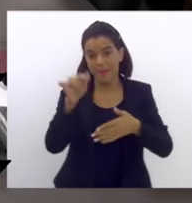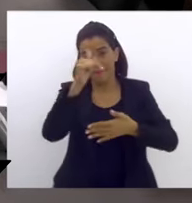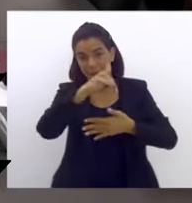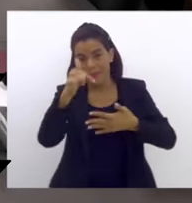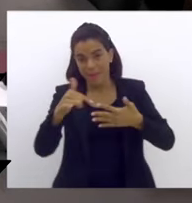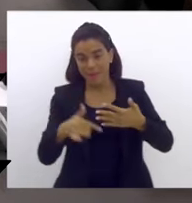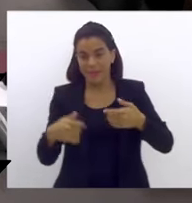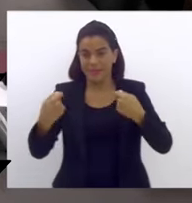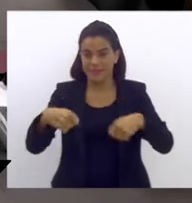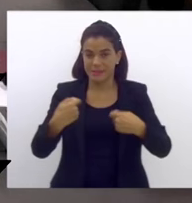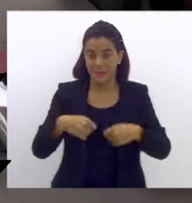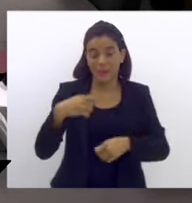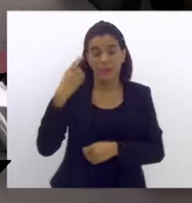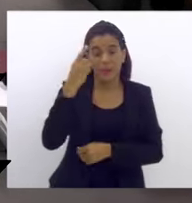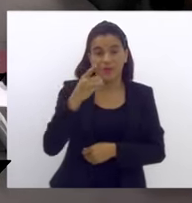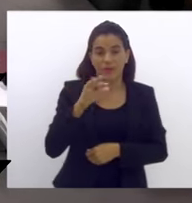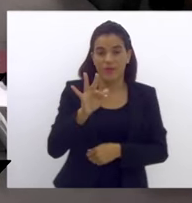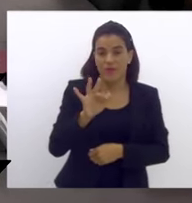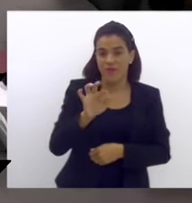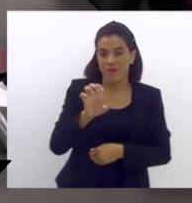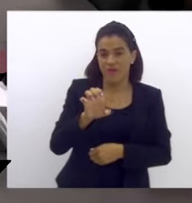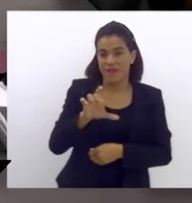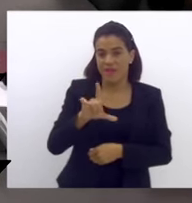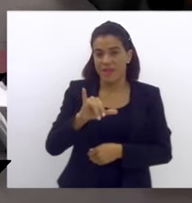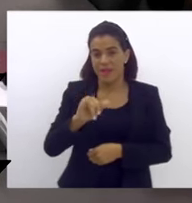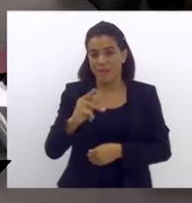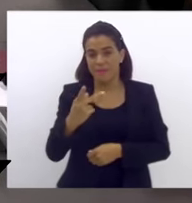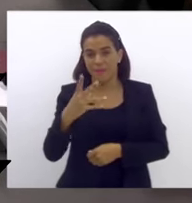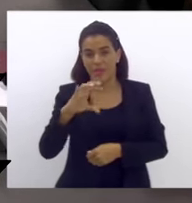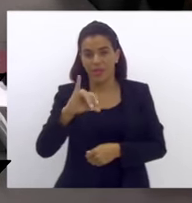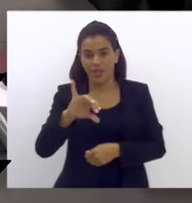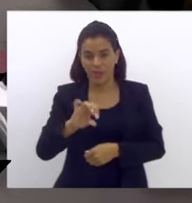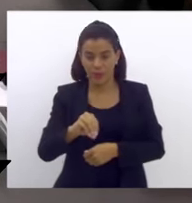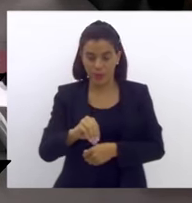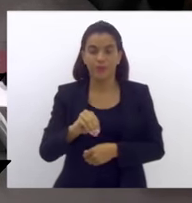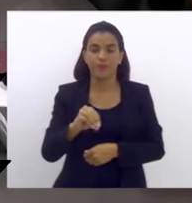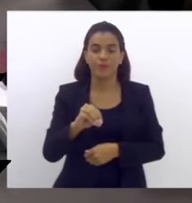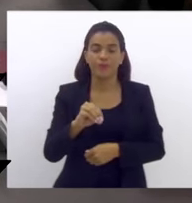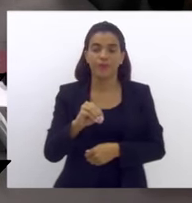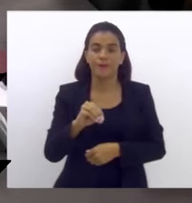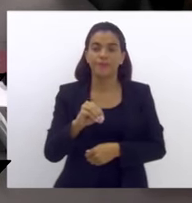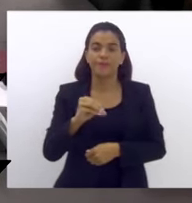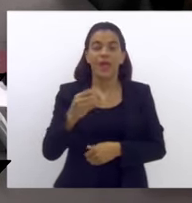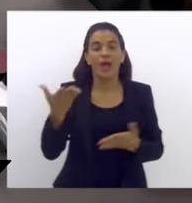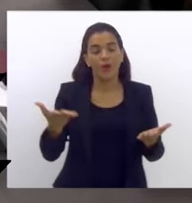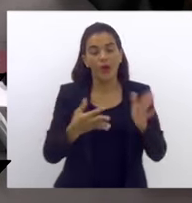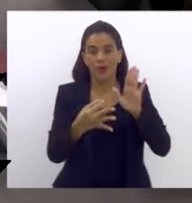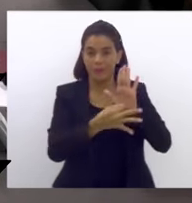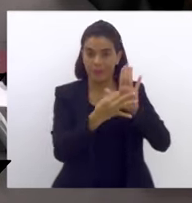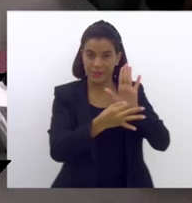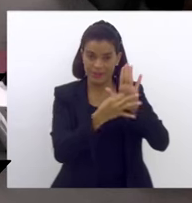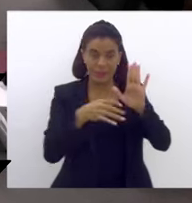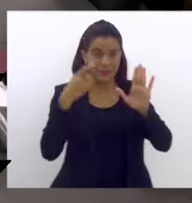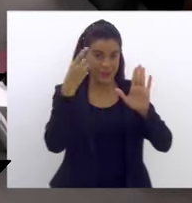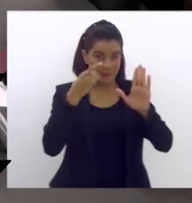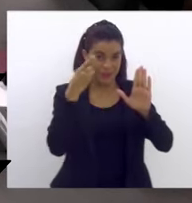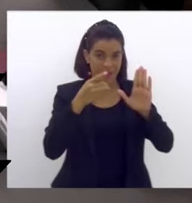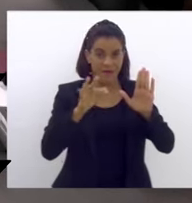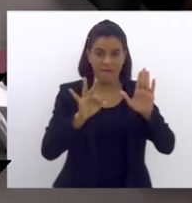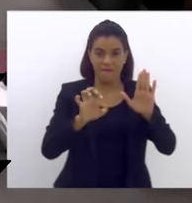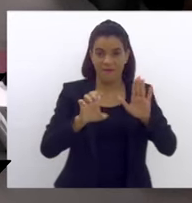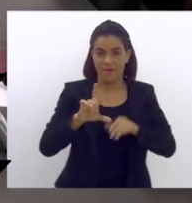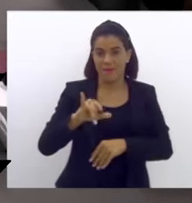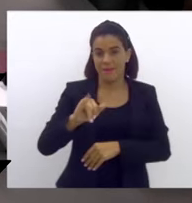o deputado Felipinho raves não pediu para retirar de pauta passo então a ler o parecer o parecer do deputado Felipinho raves